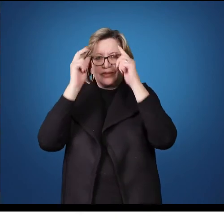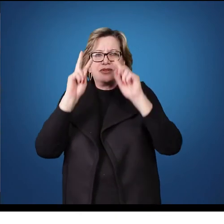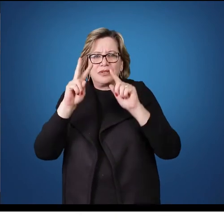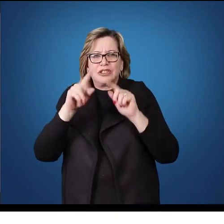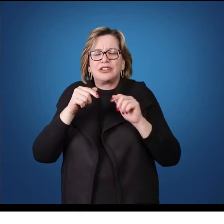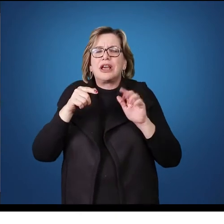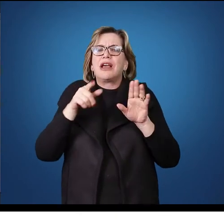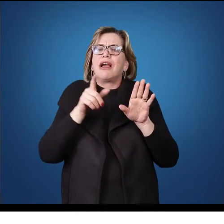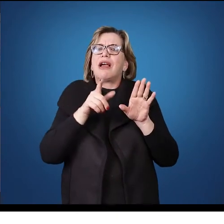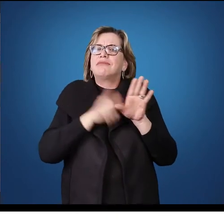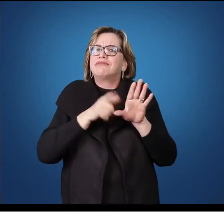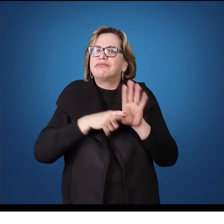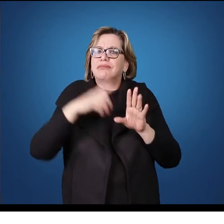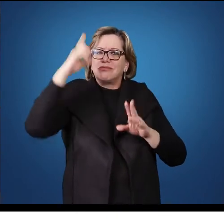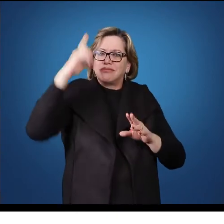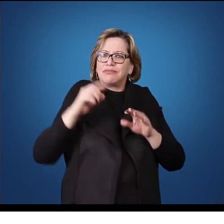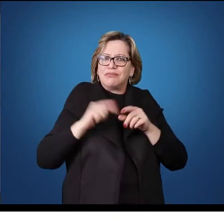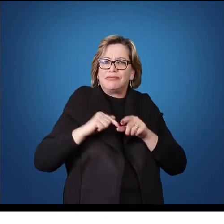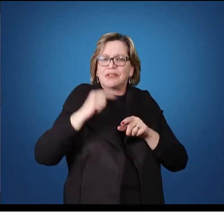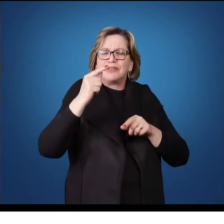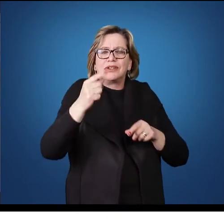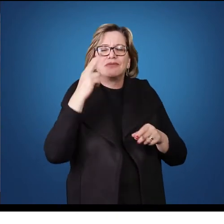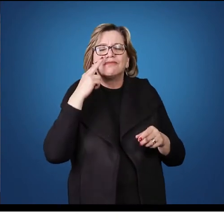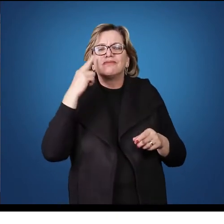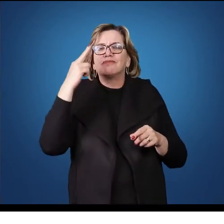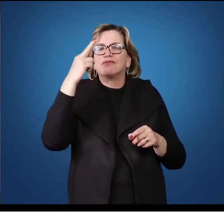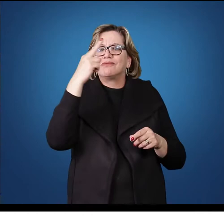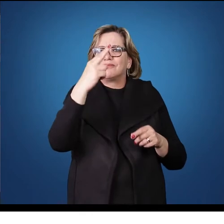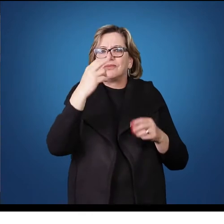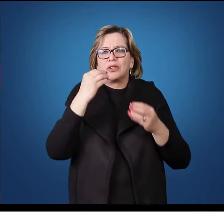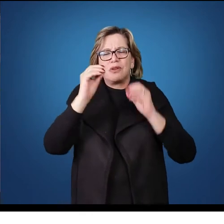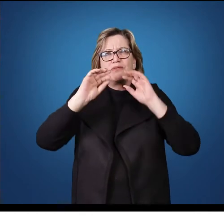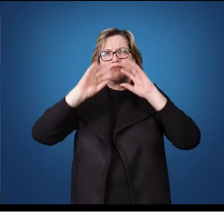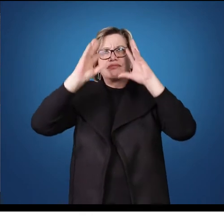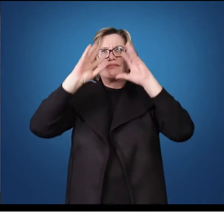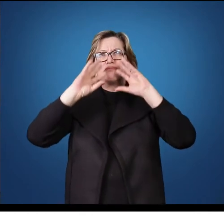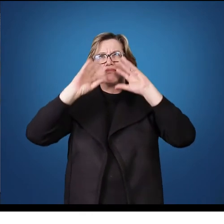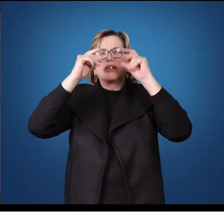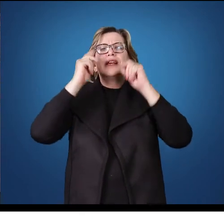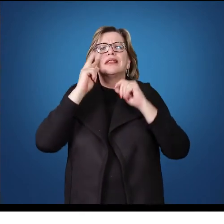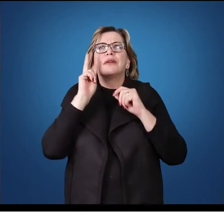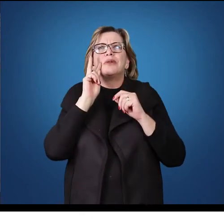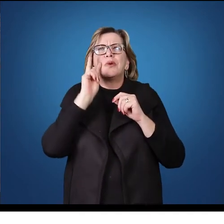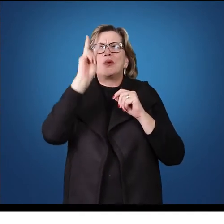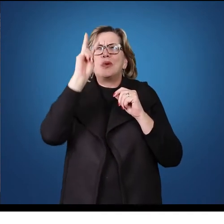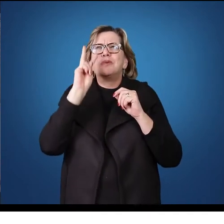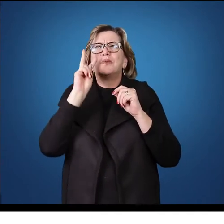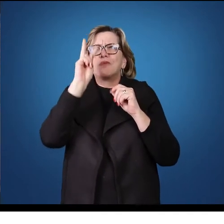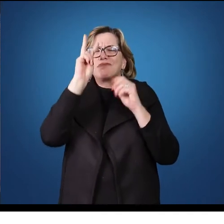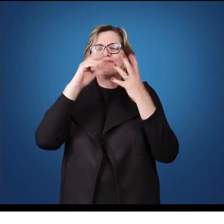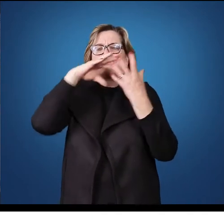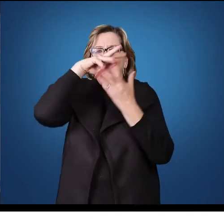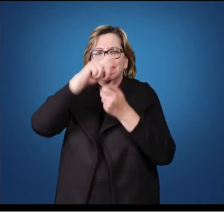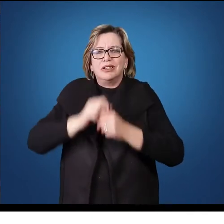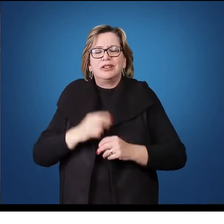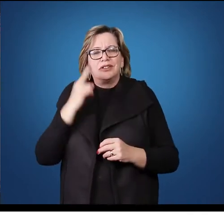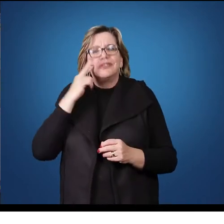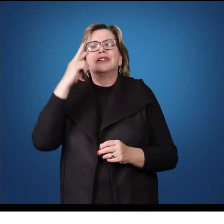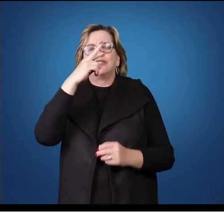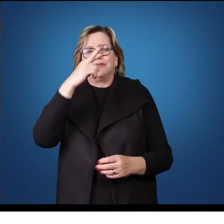direito à frente de vocês e tentando controlar o máximo possível essa bola, sempre olhando para a bola. Isso.